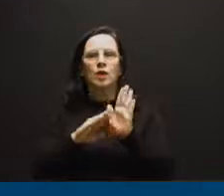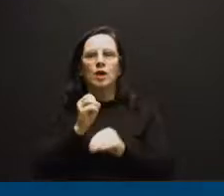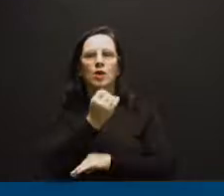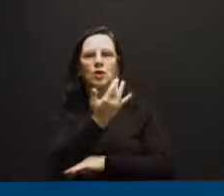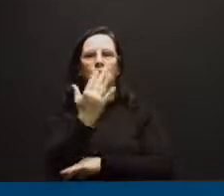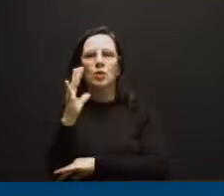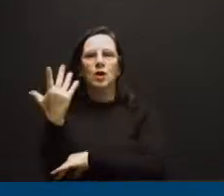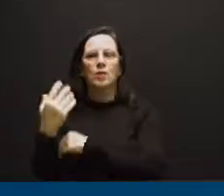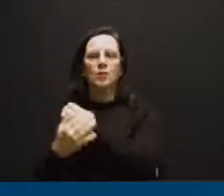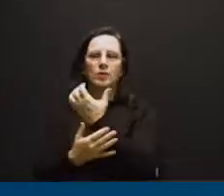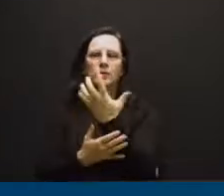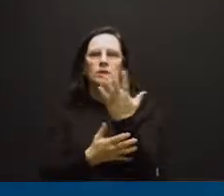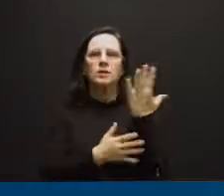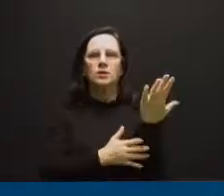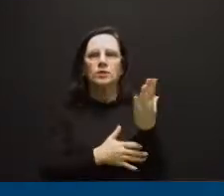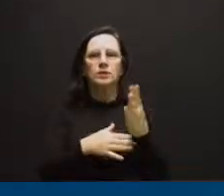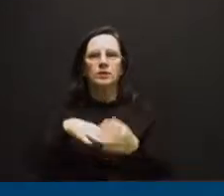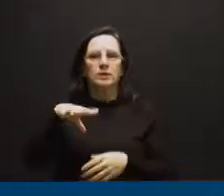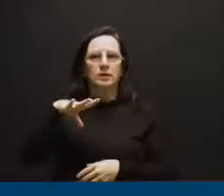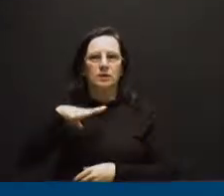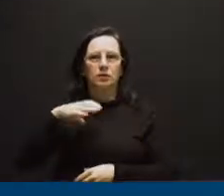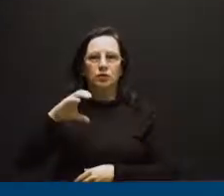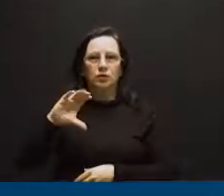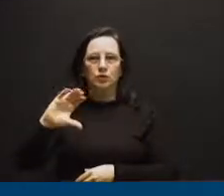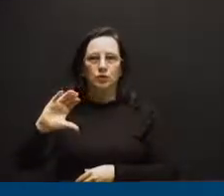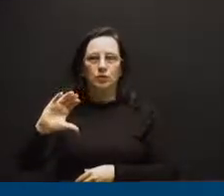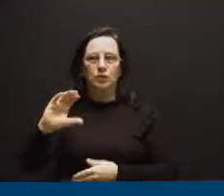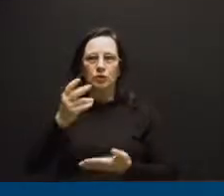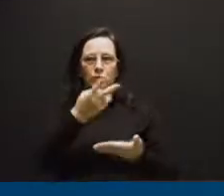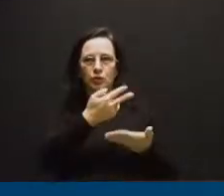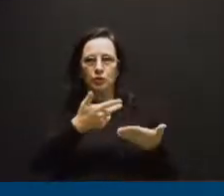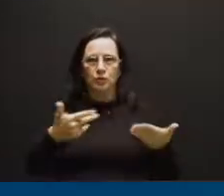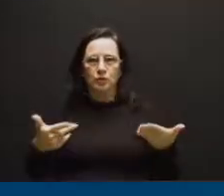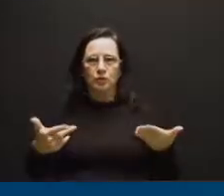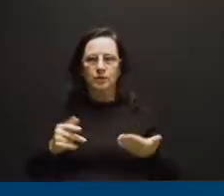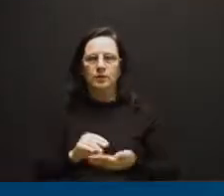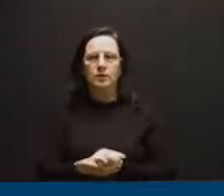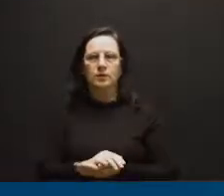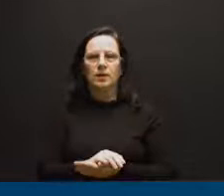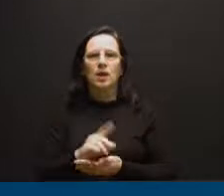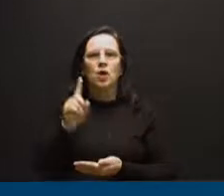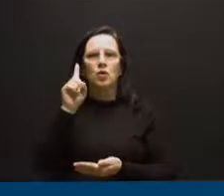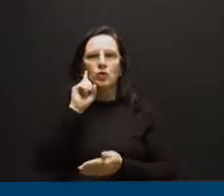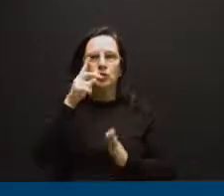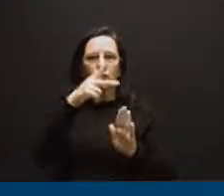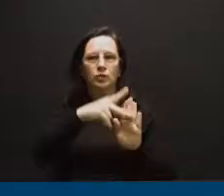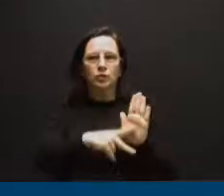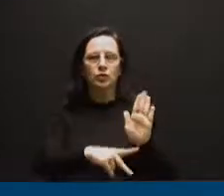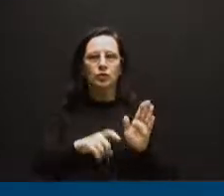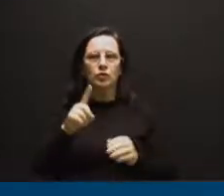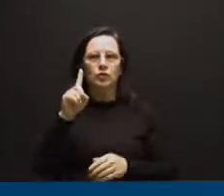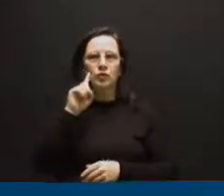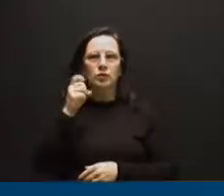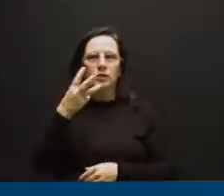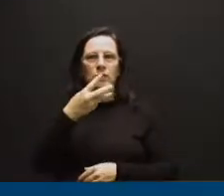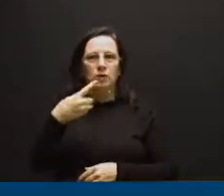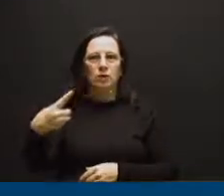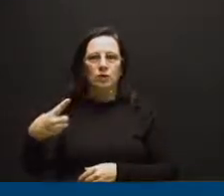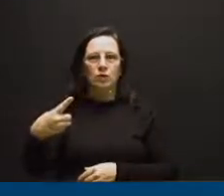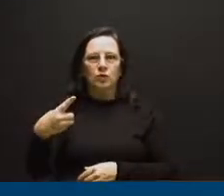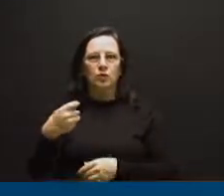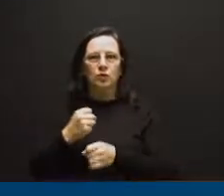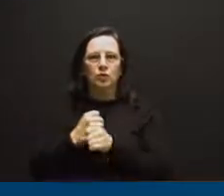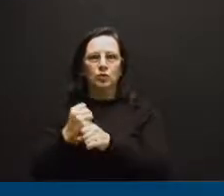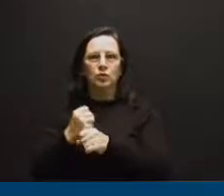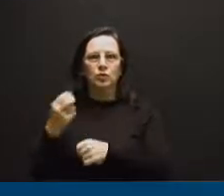urbana no município de cubatão e dá outras providências a data é de 31 de outubro de 2000 e